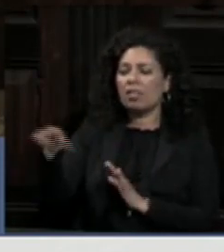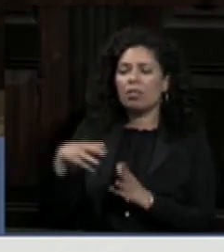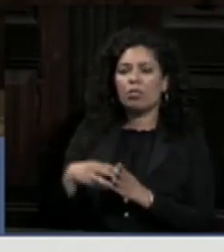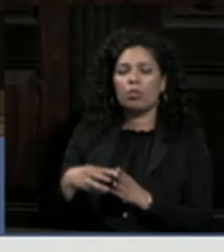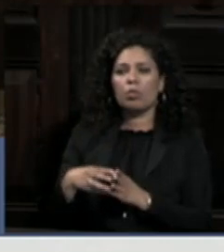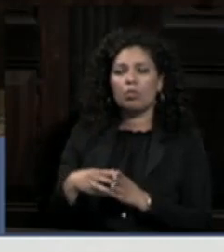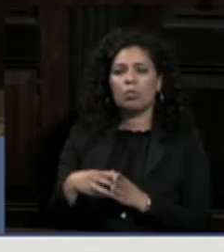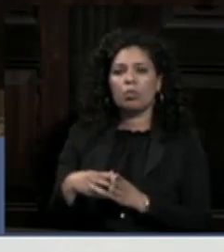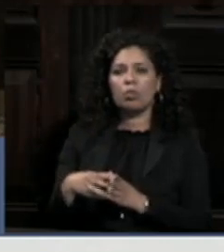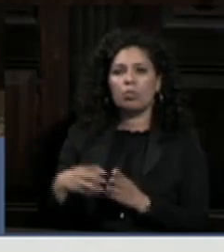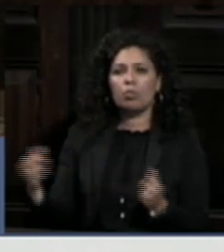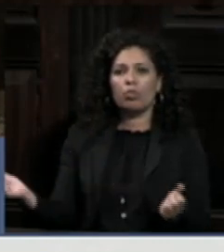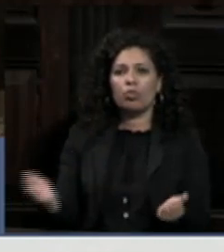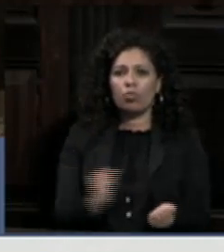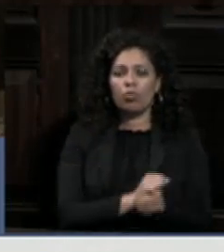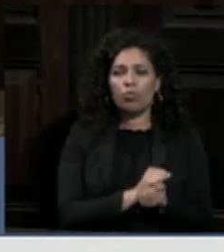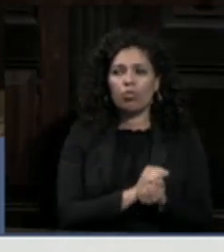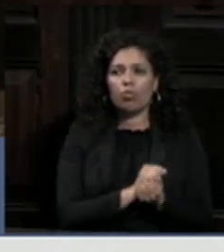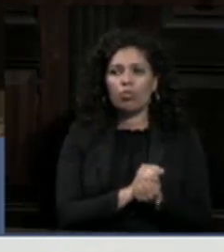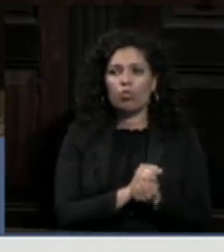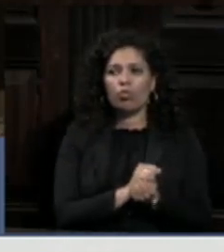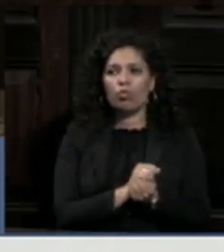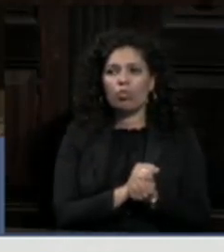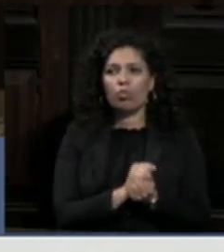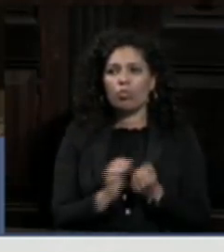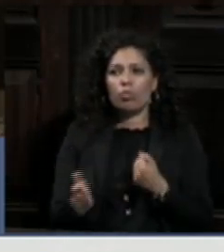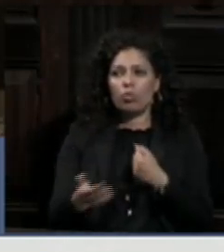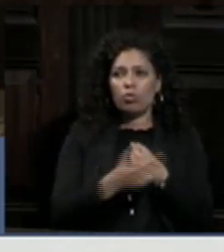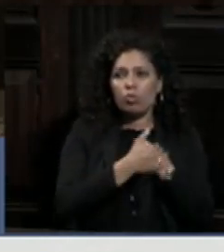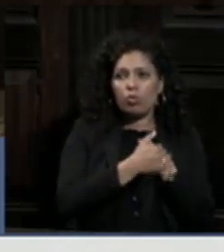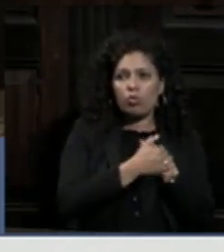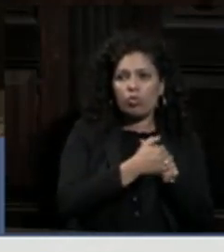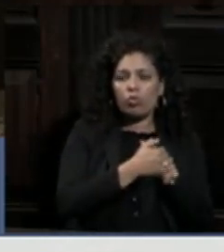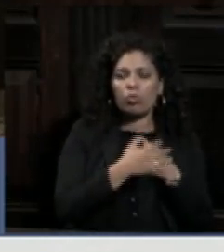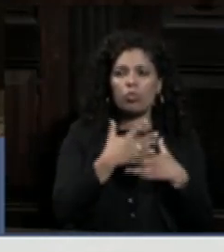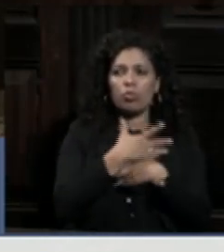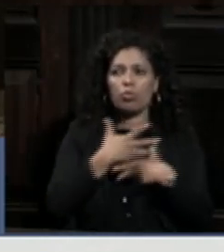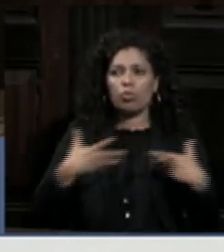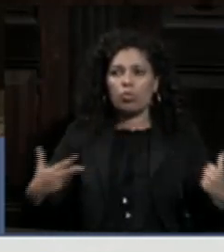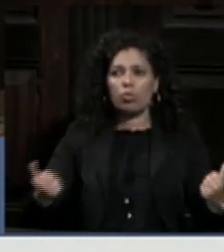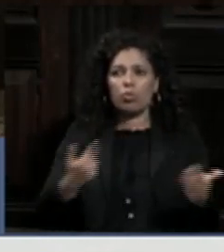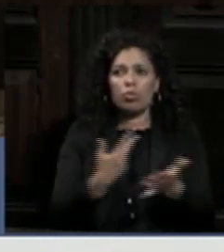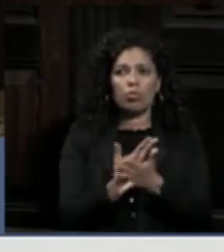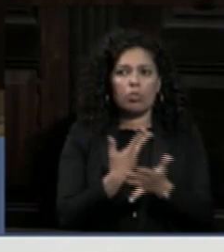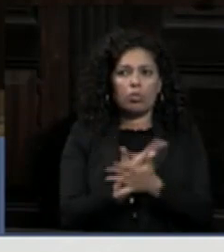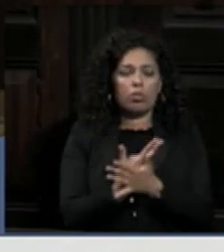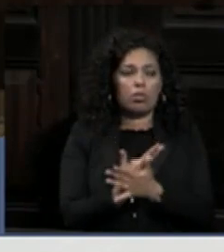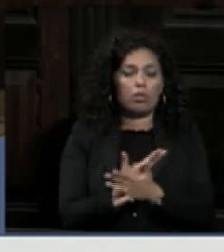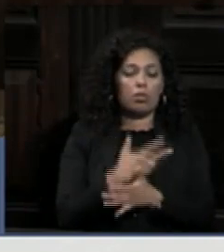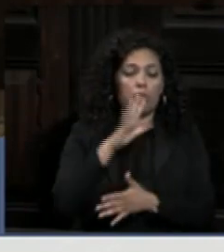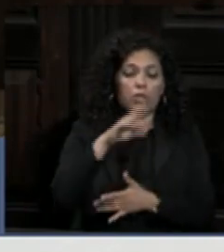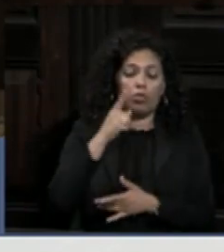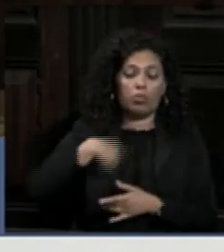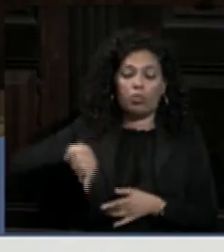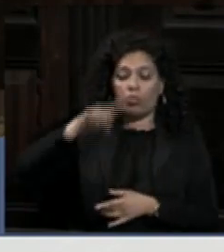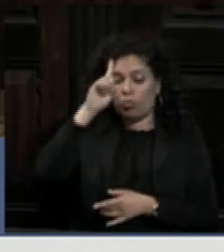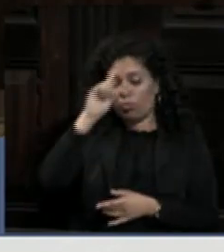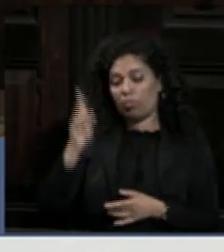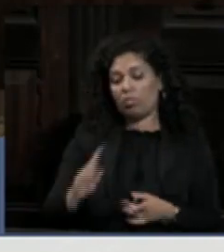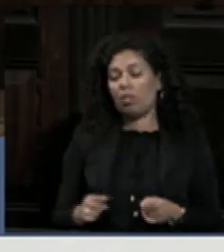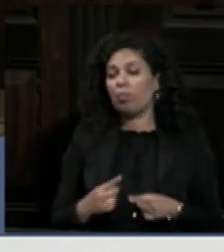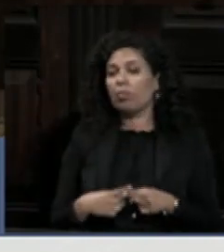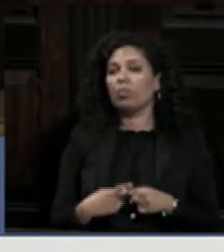junta infelizmente e deus sabe porque aqueles que poluem estado do rio de janeiro